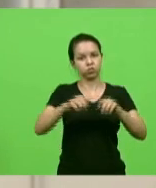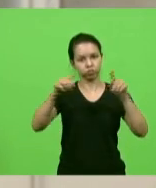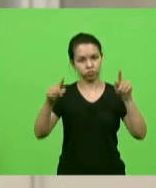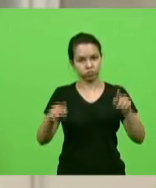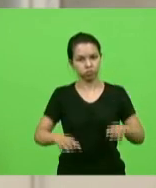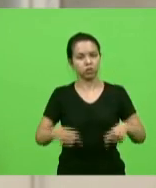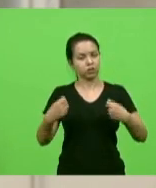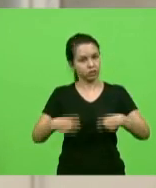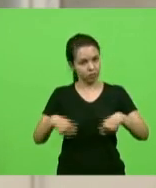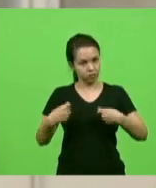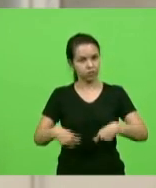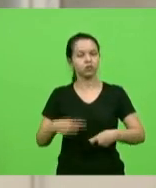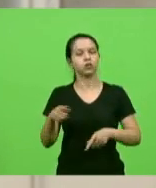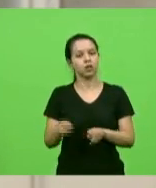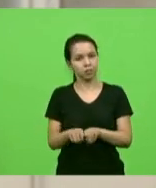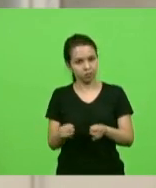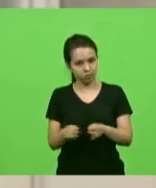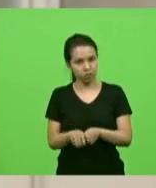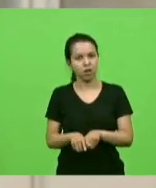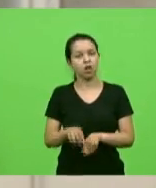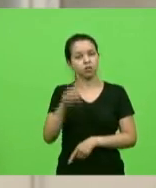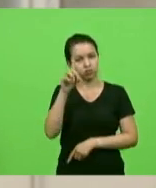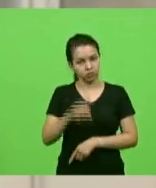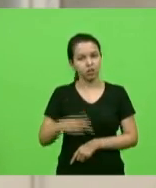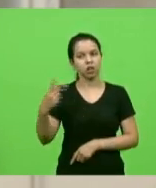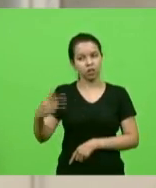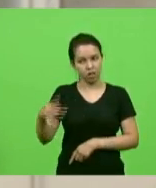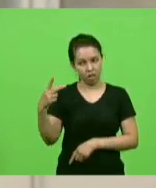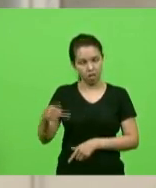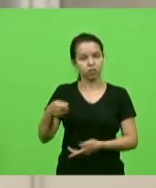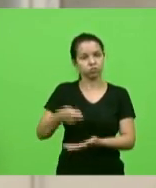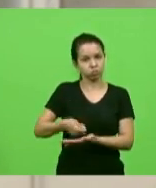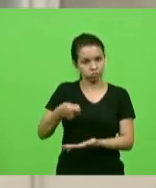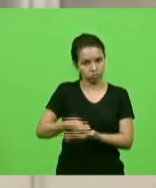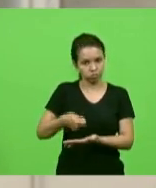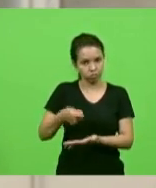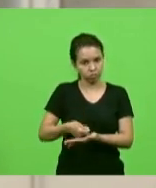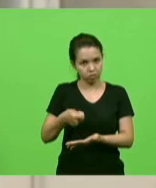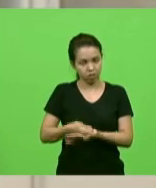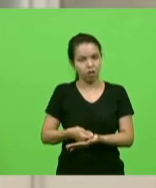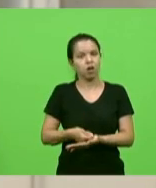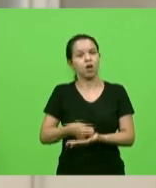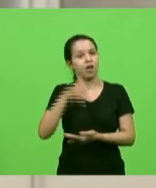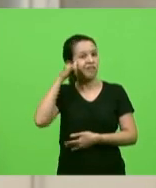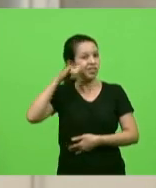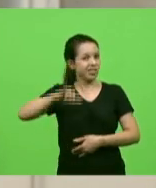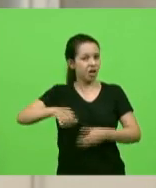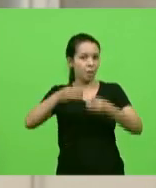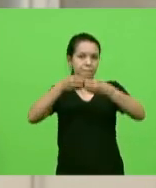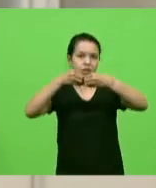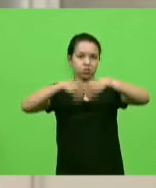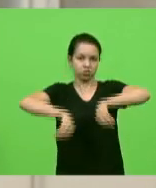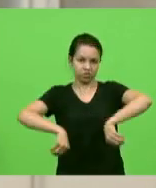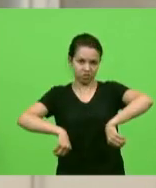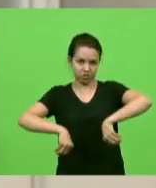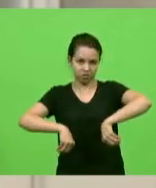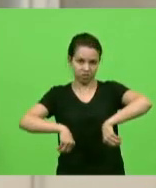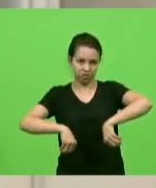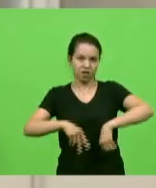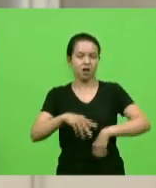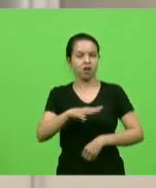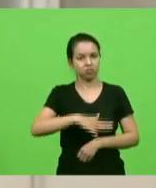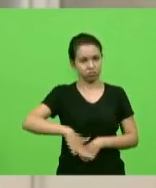o dever de evitar o prejuízo à administração pública estadual e e com